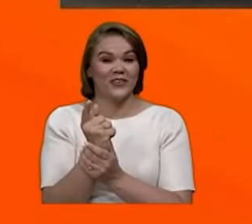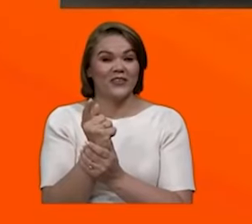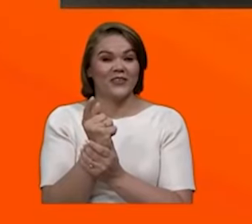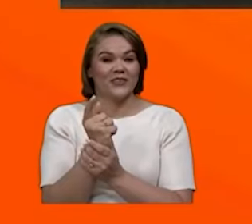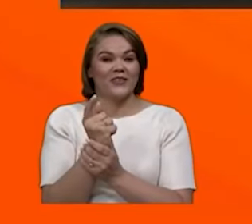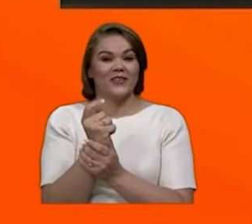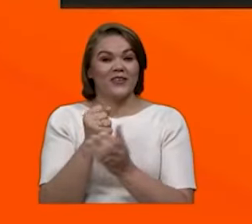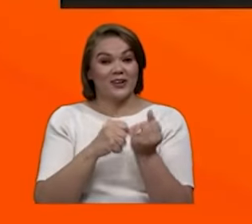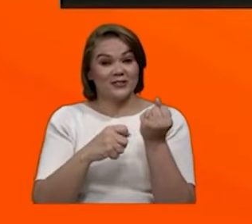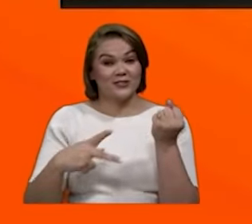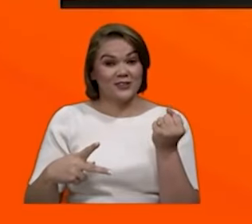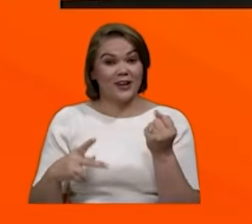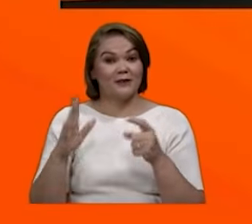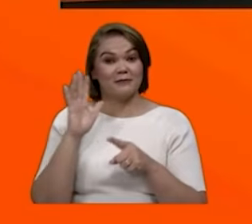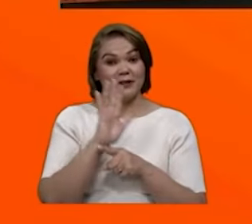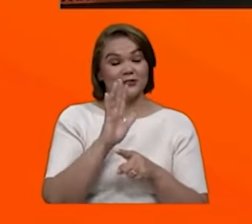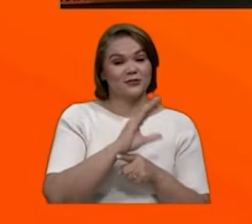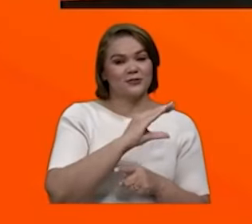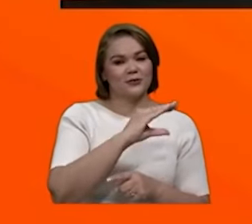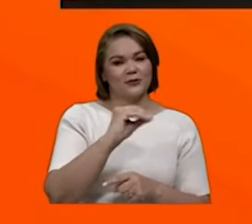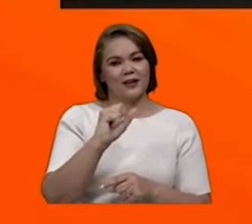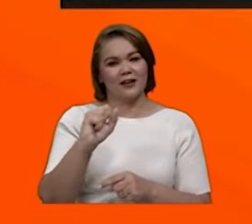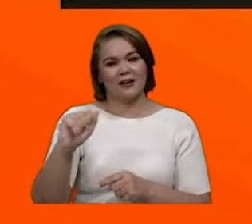ações do GAC Sergipe.